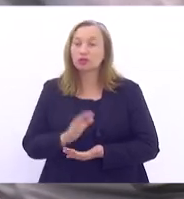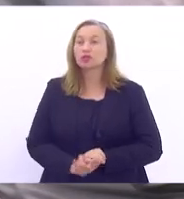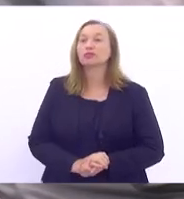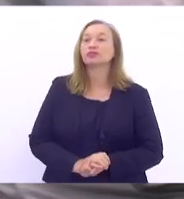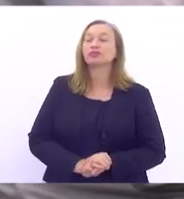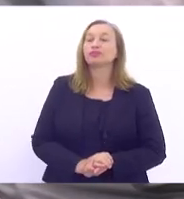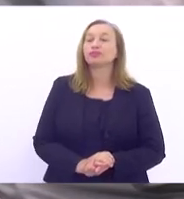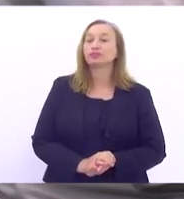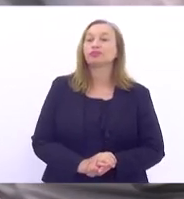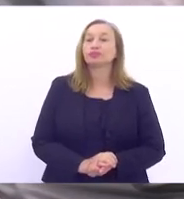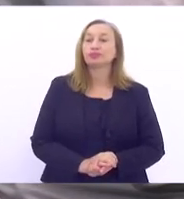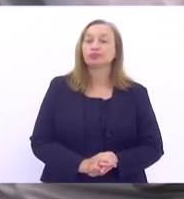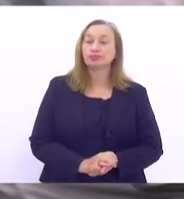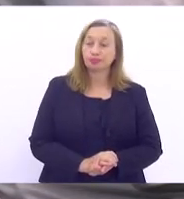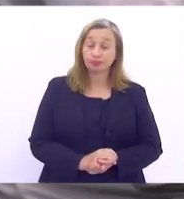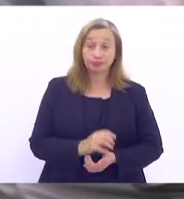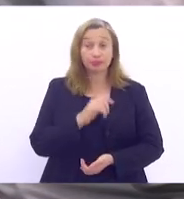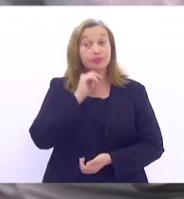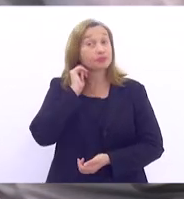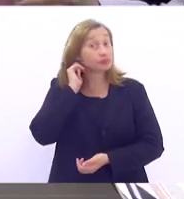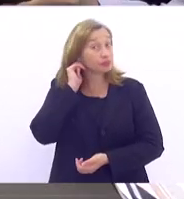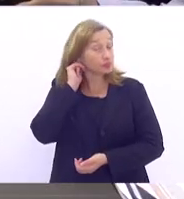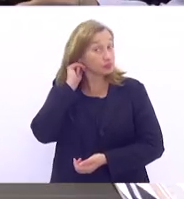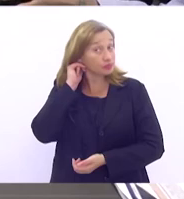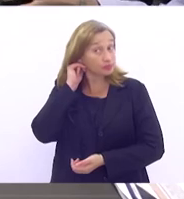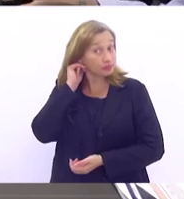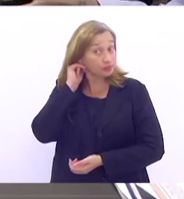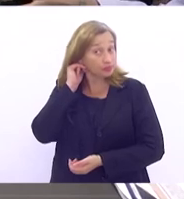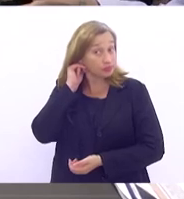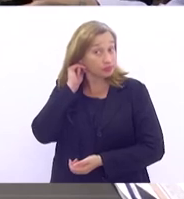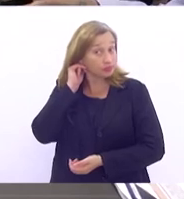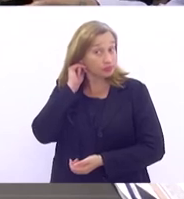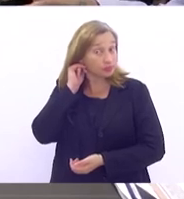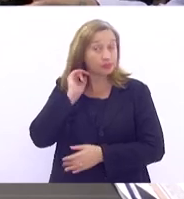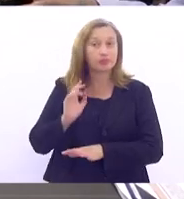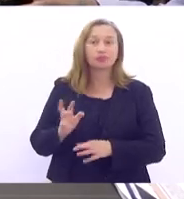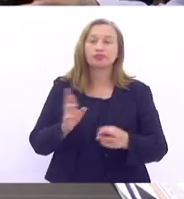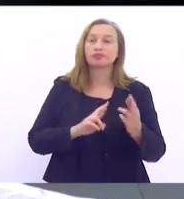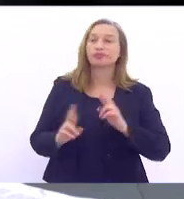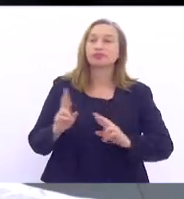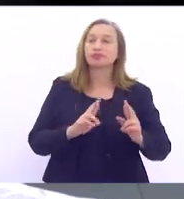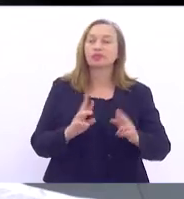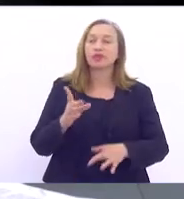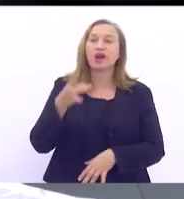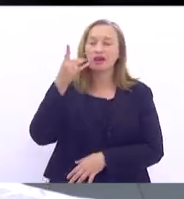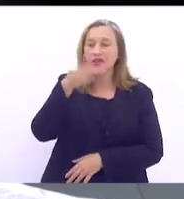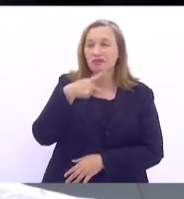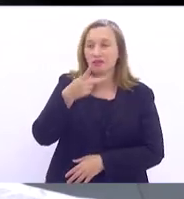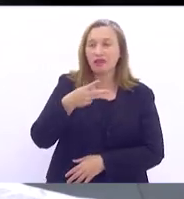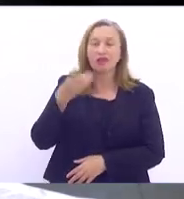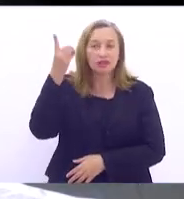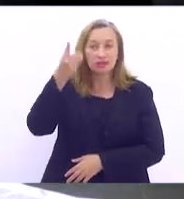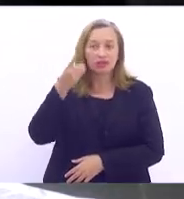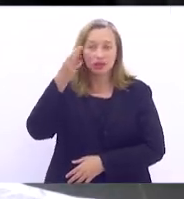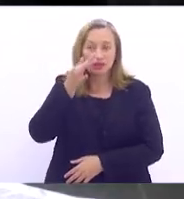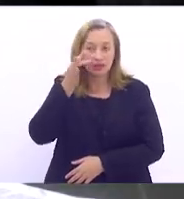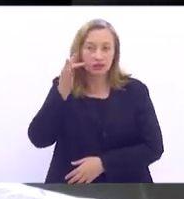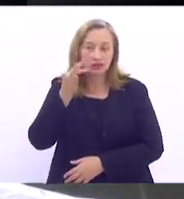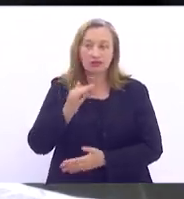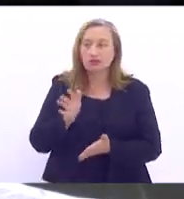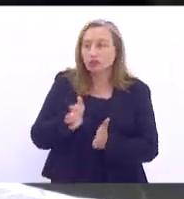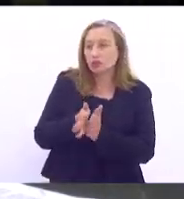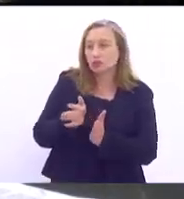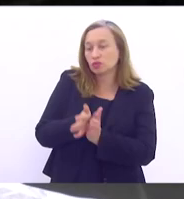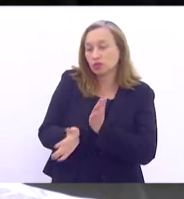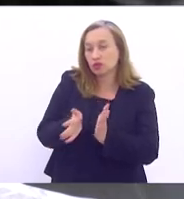discutir. Pois não. Fazer uma observação em relação à fala do deputado Flávio. Em relação aos custos, as